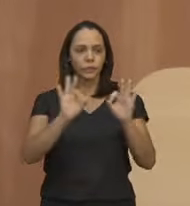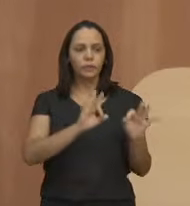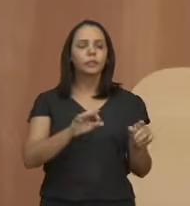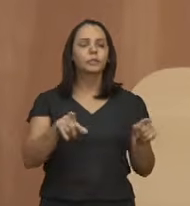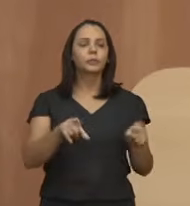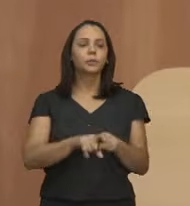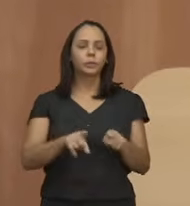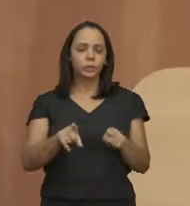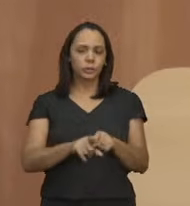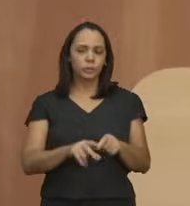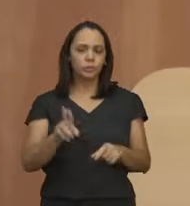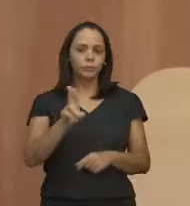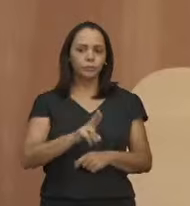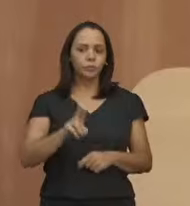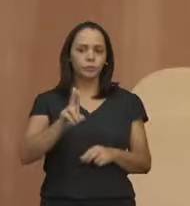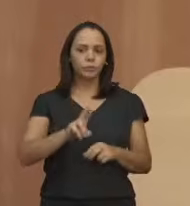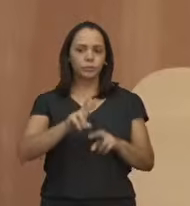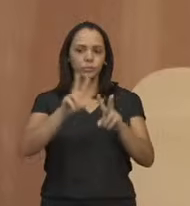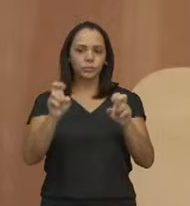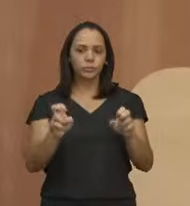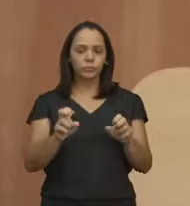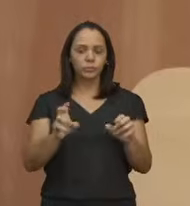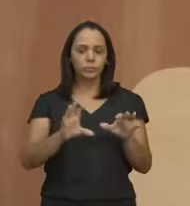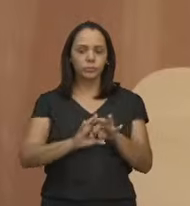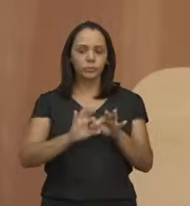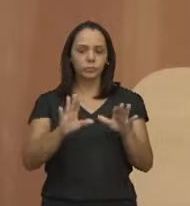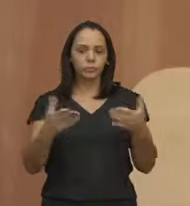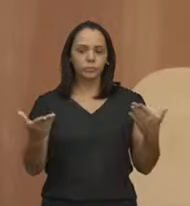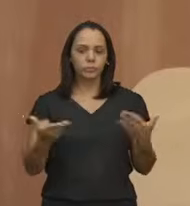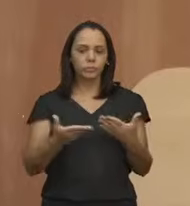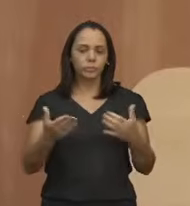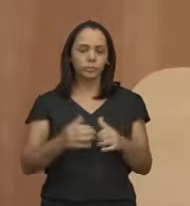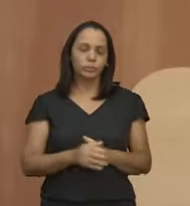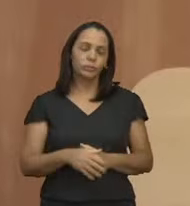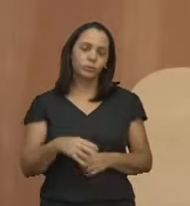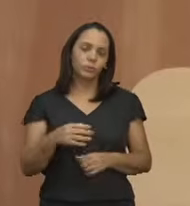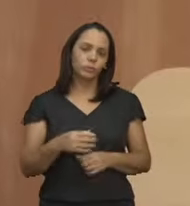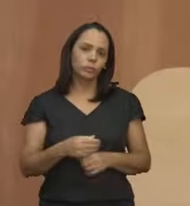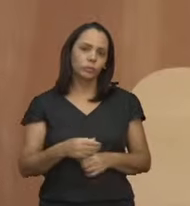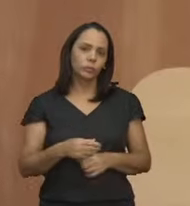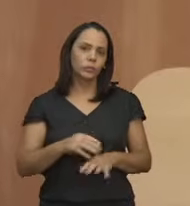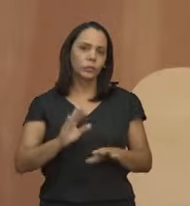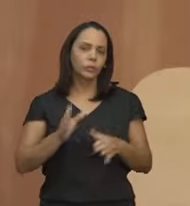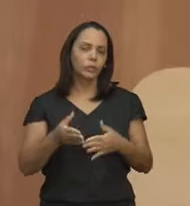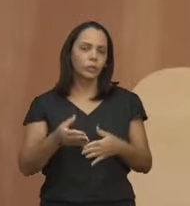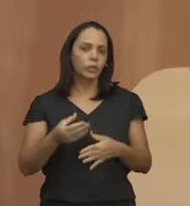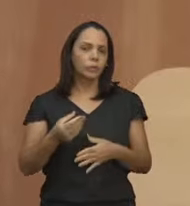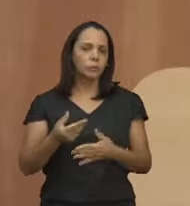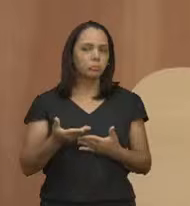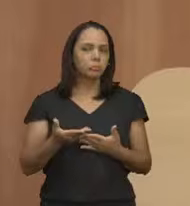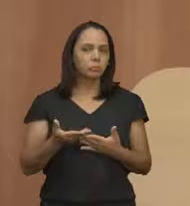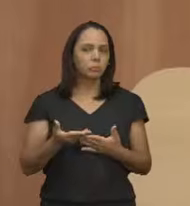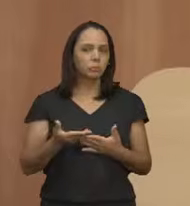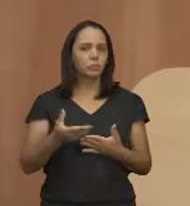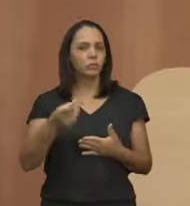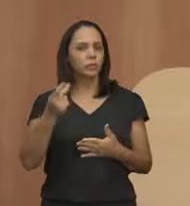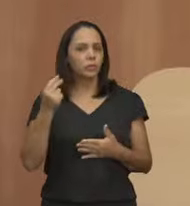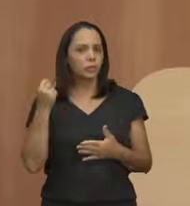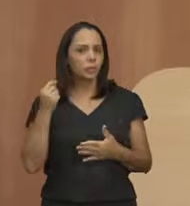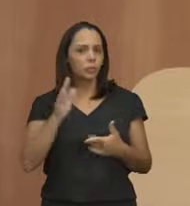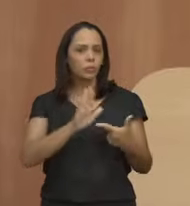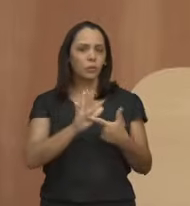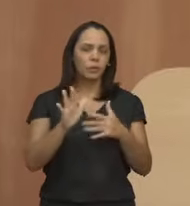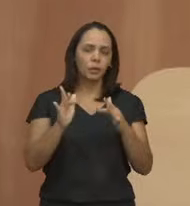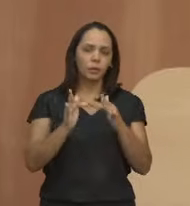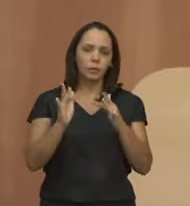Vou fazer uso do tema livre hoje, e como faz um tempo que eu não exibo meus contatos, eu queria